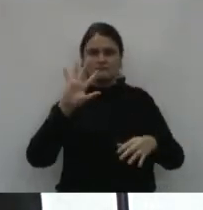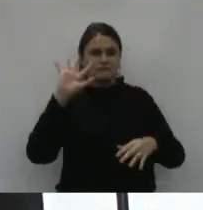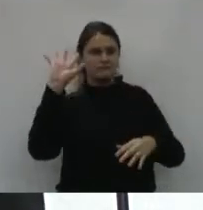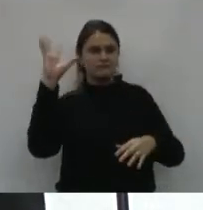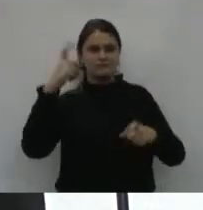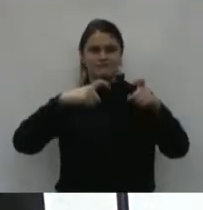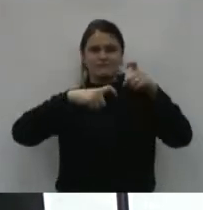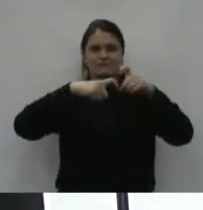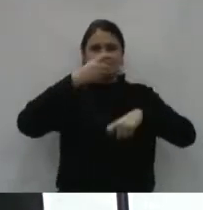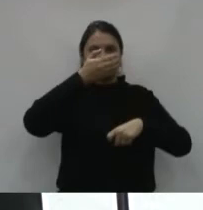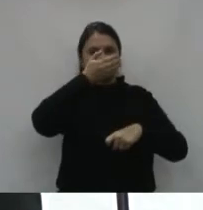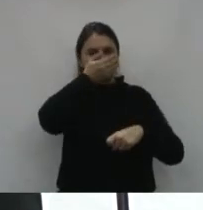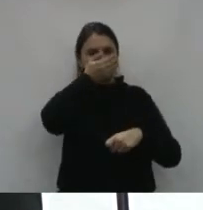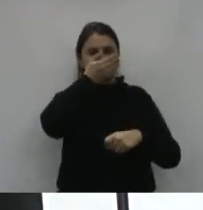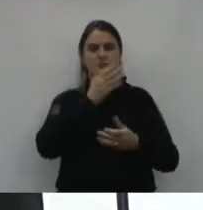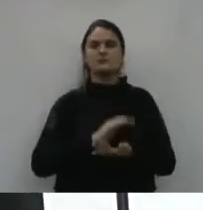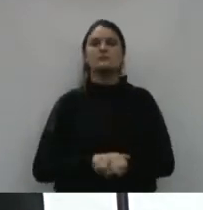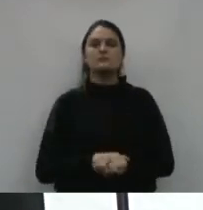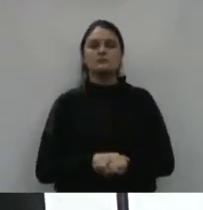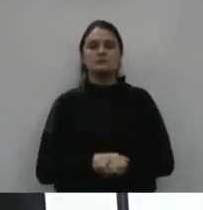e coração sexual